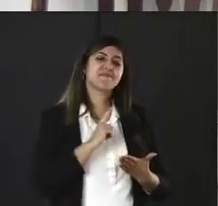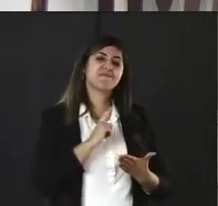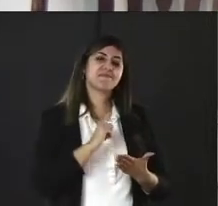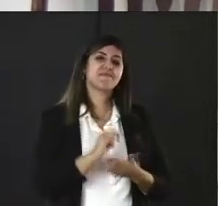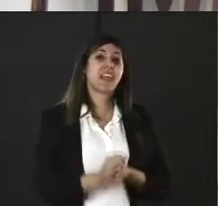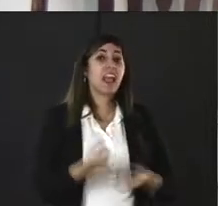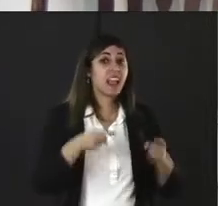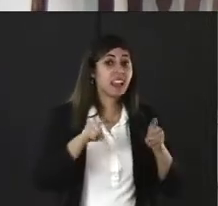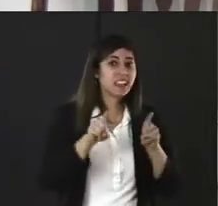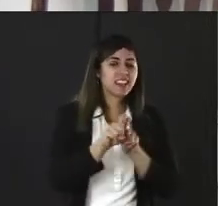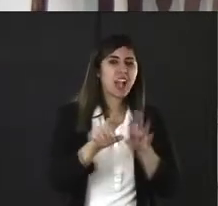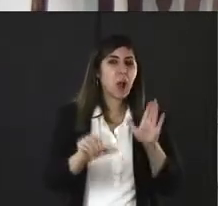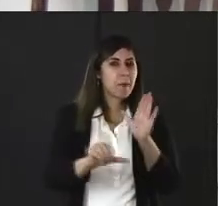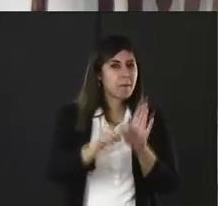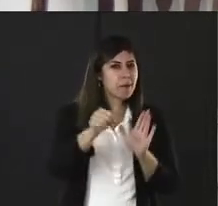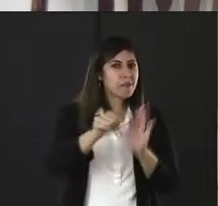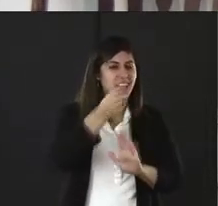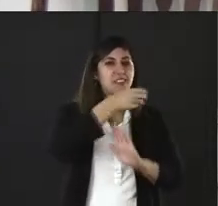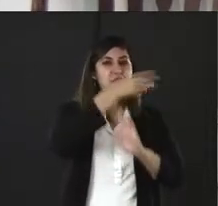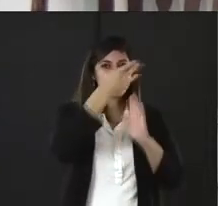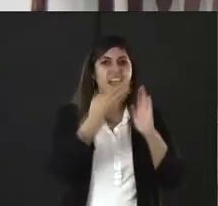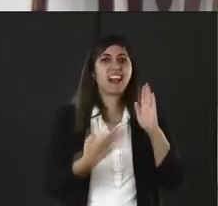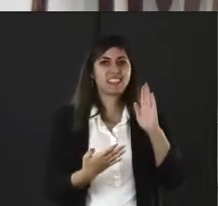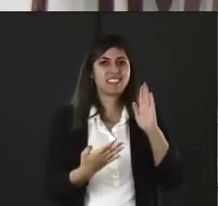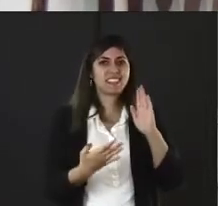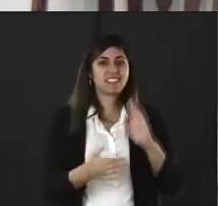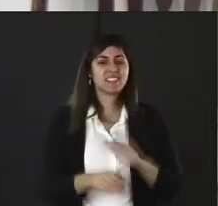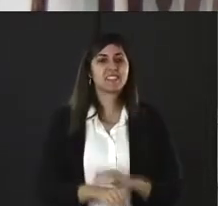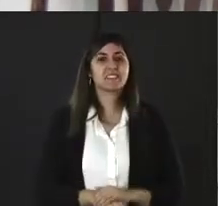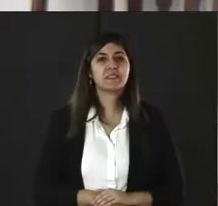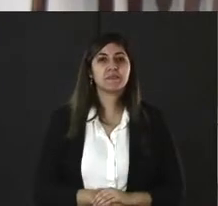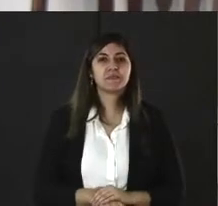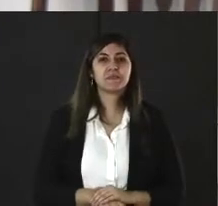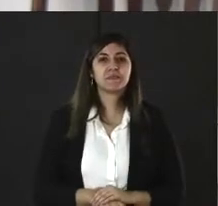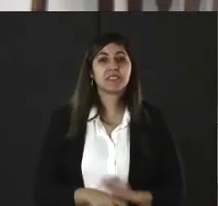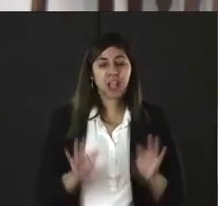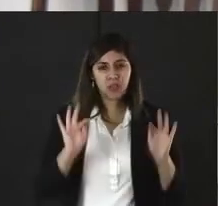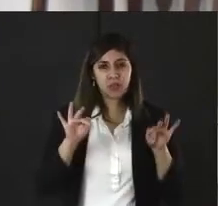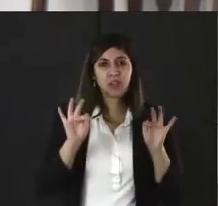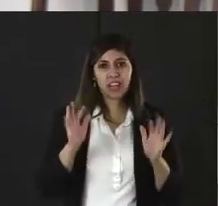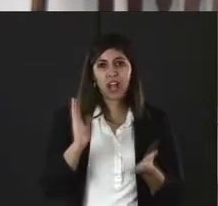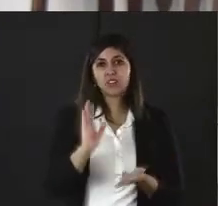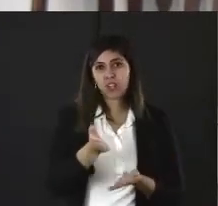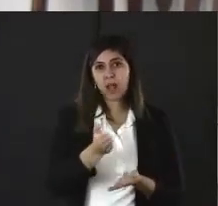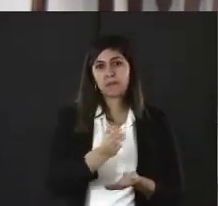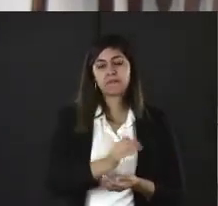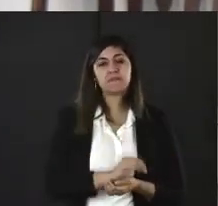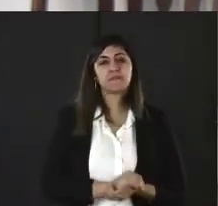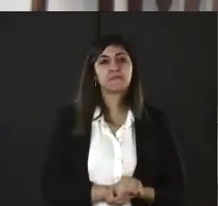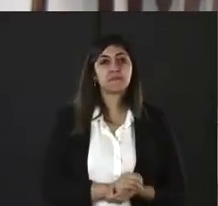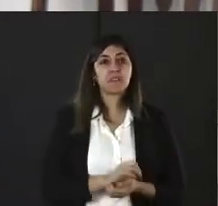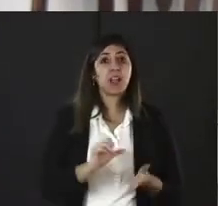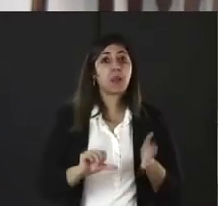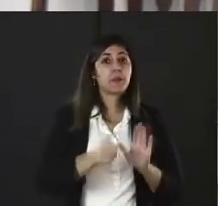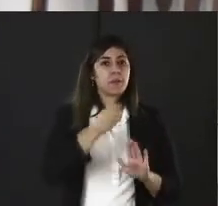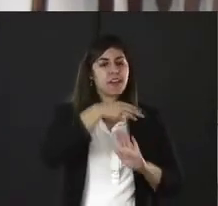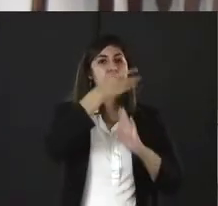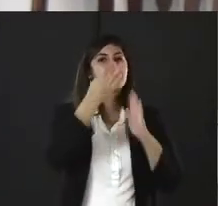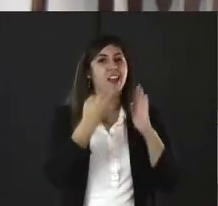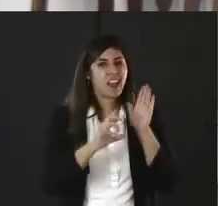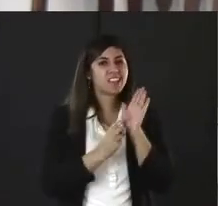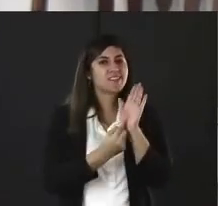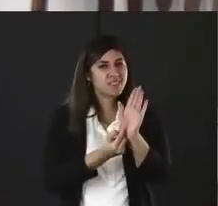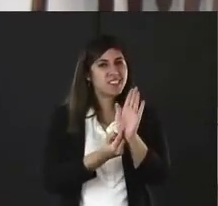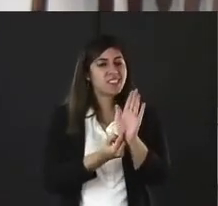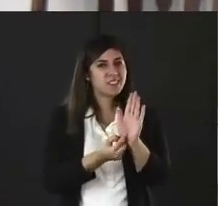então este é o primeiro sinal eu quero caminhar para a conclusão desse primeiro sinal dizendo os